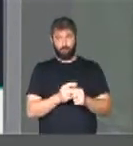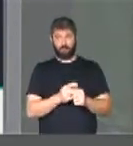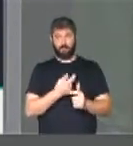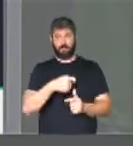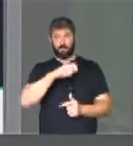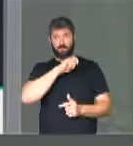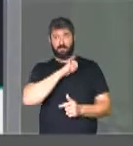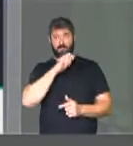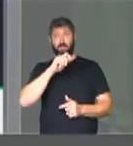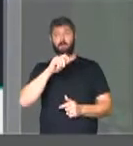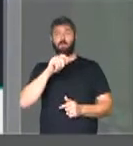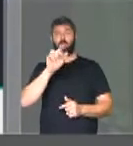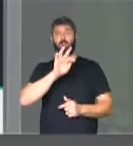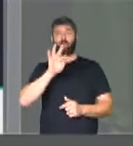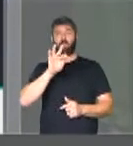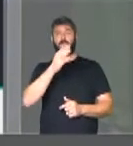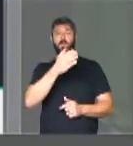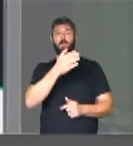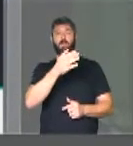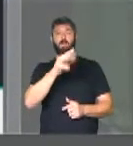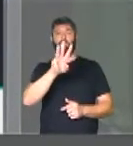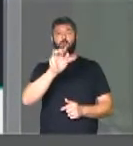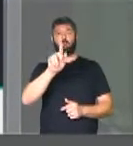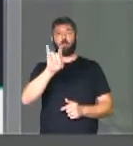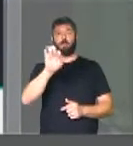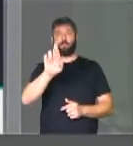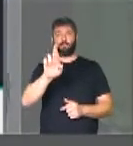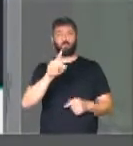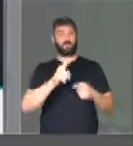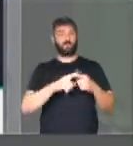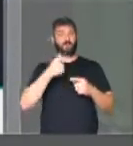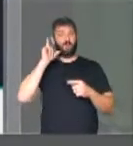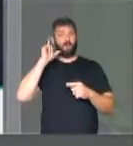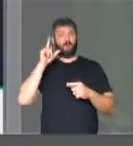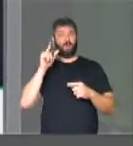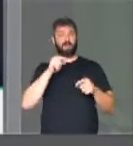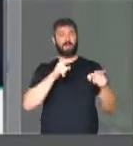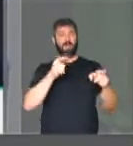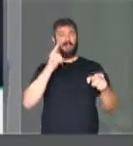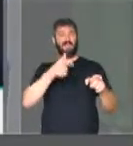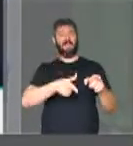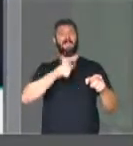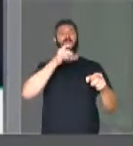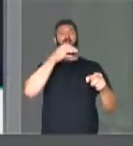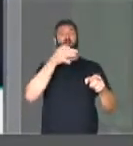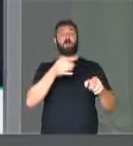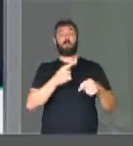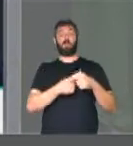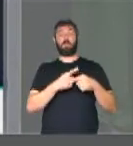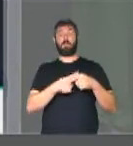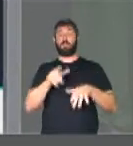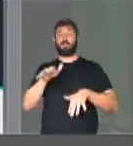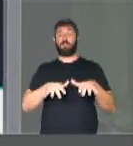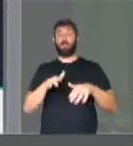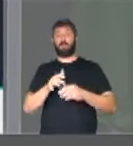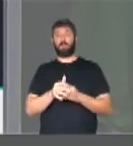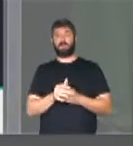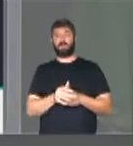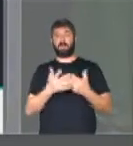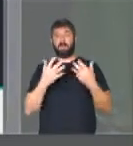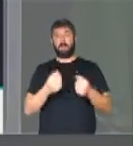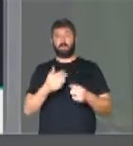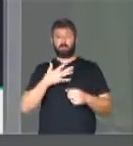o delegado federal, o deputado Valdir, porque ontem ele se antecipou, talvez